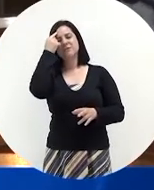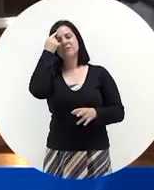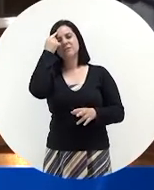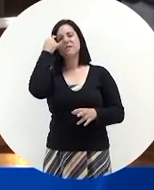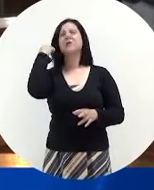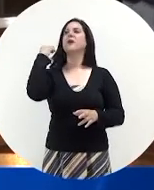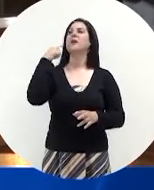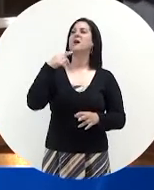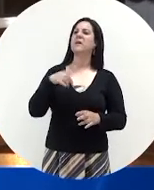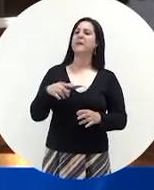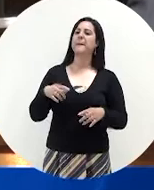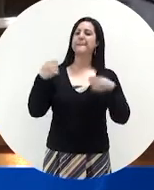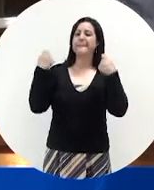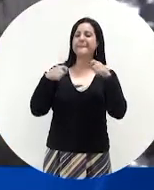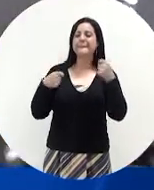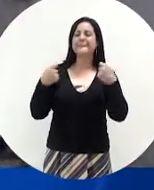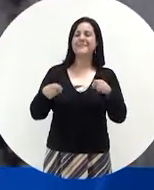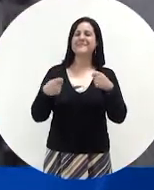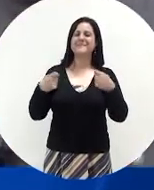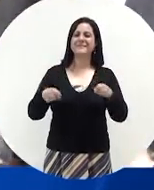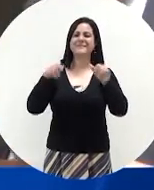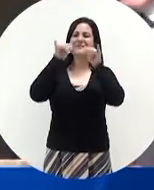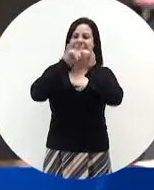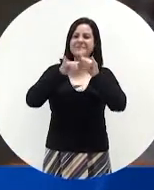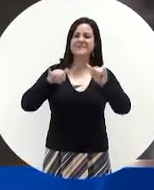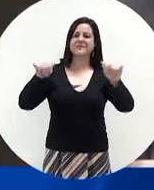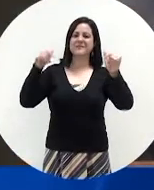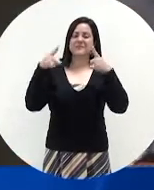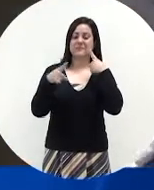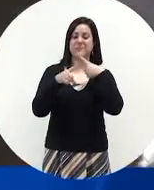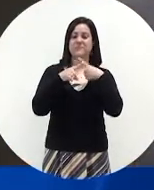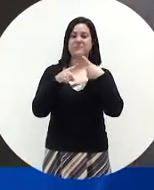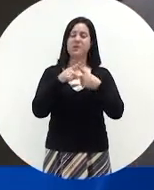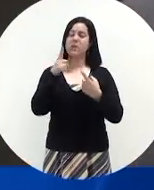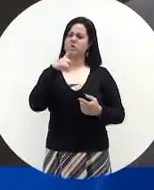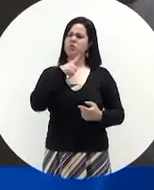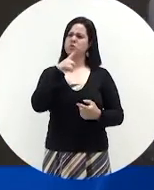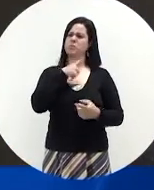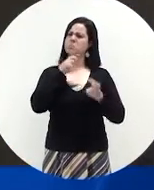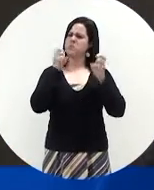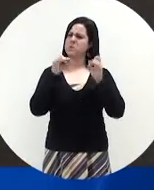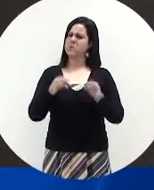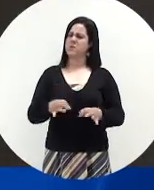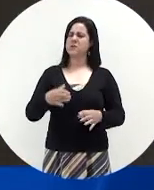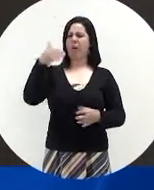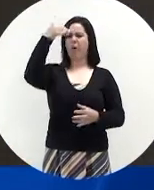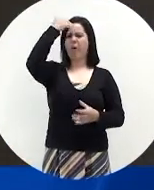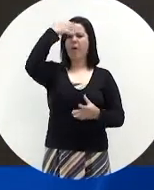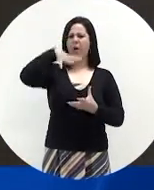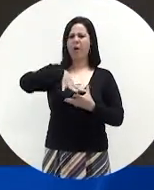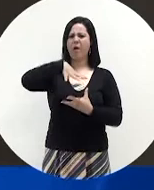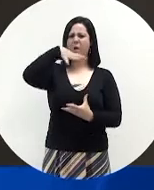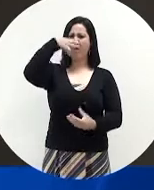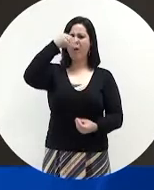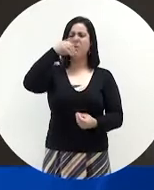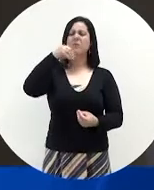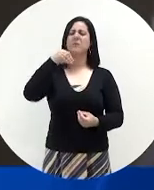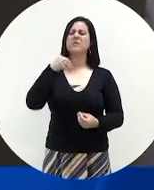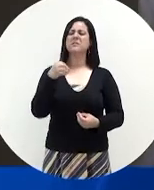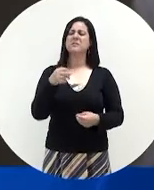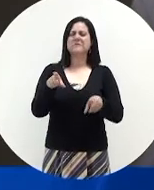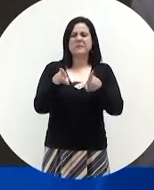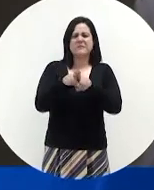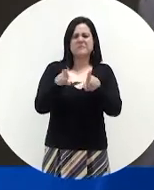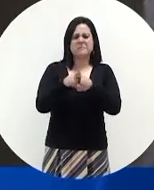as coisas. E aí então Paulo vai começar a dizer: não, mas apesar de tudo isso que vocês